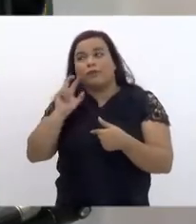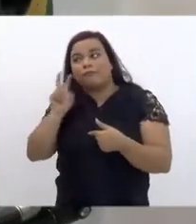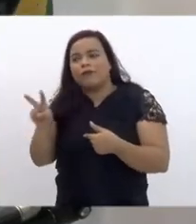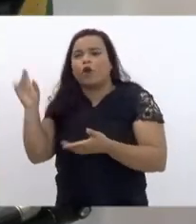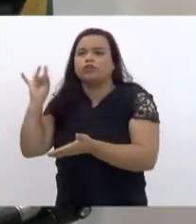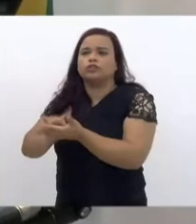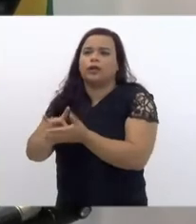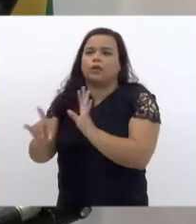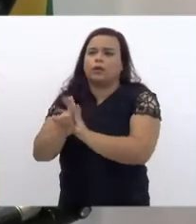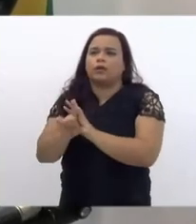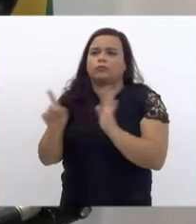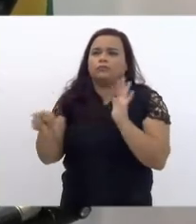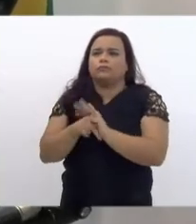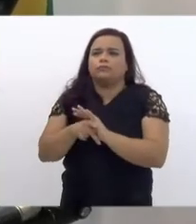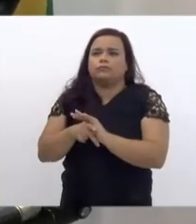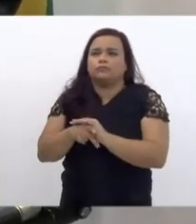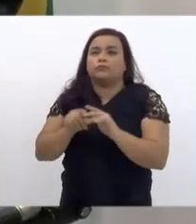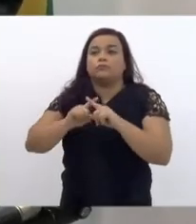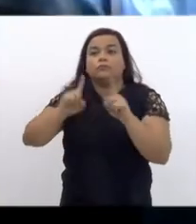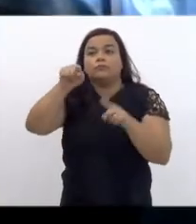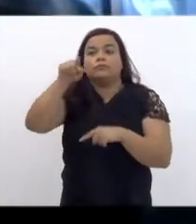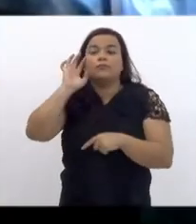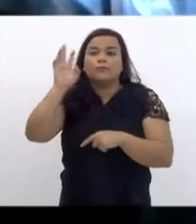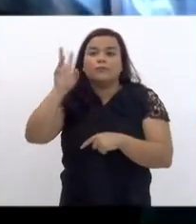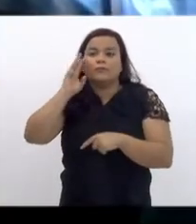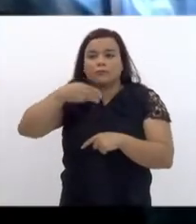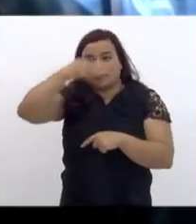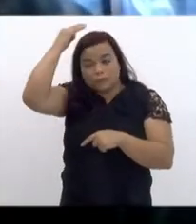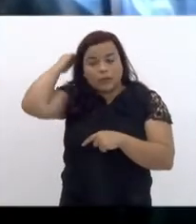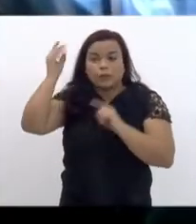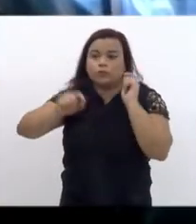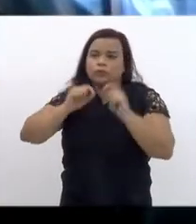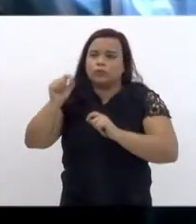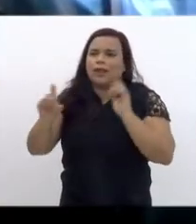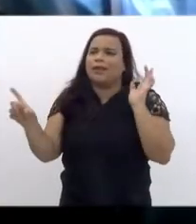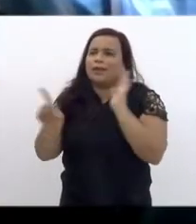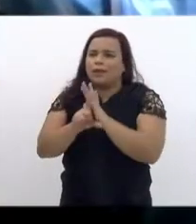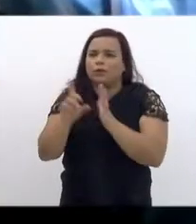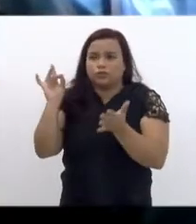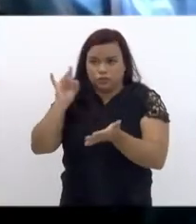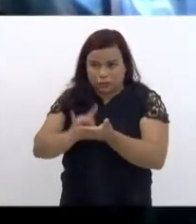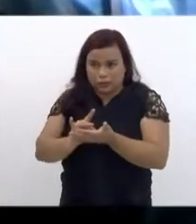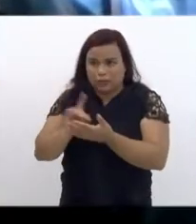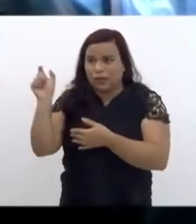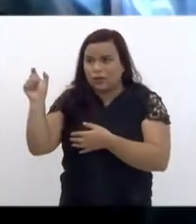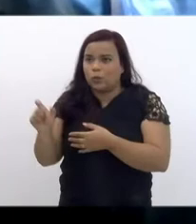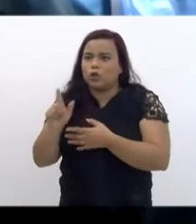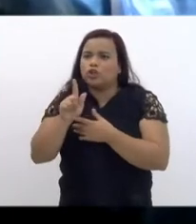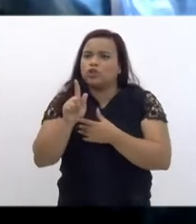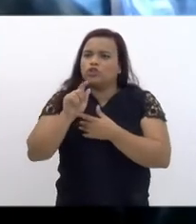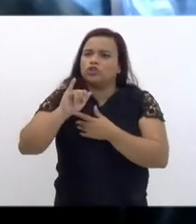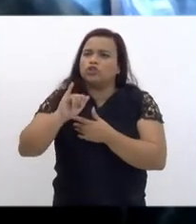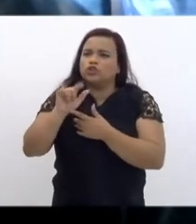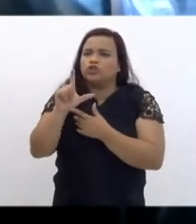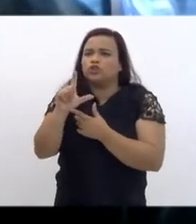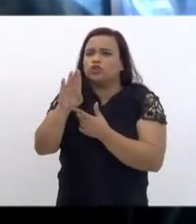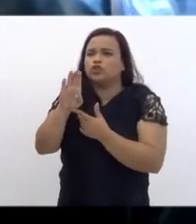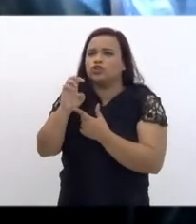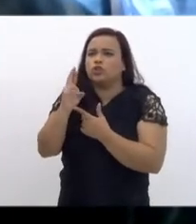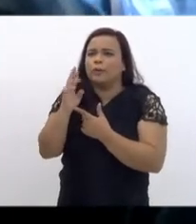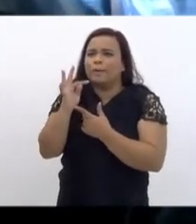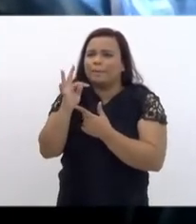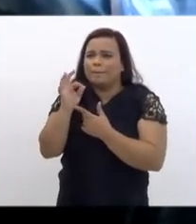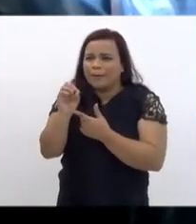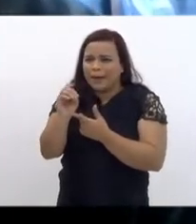original. Deixa eu ponderar, Márcio. A questão é a seguinte. A lei original do Gilberto Palmares é para câmera